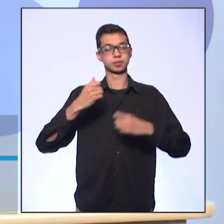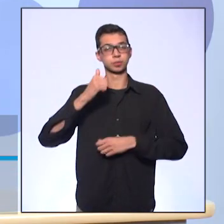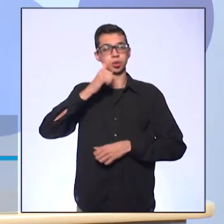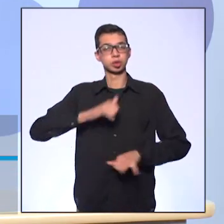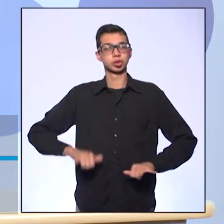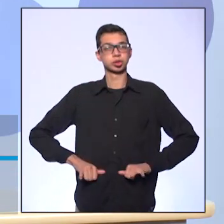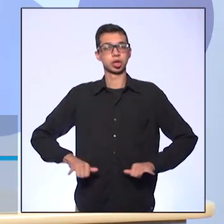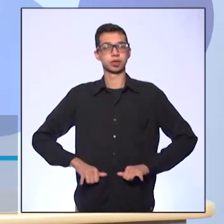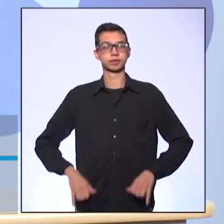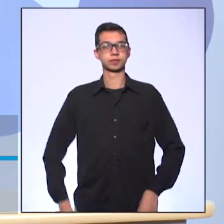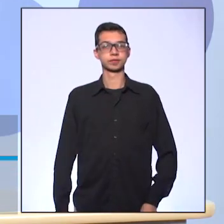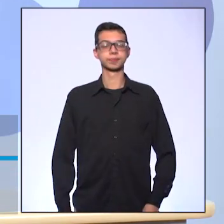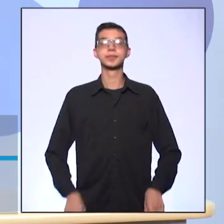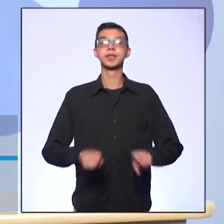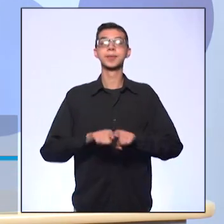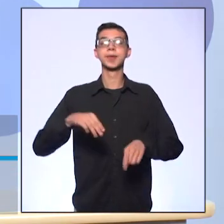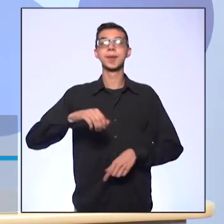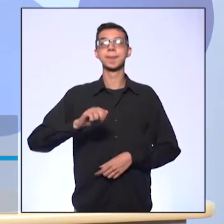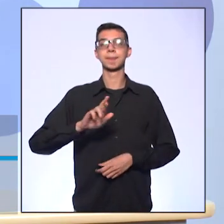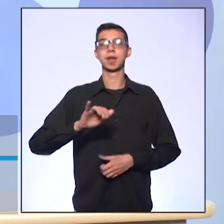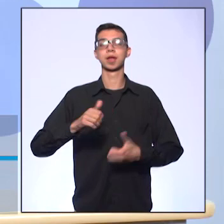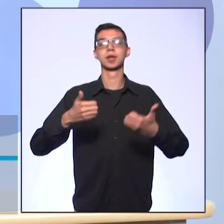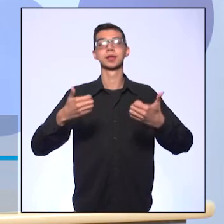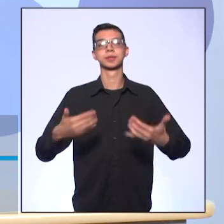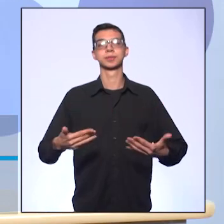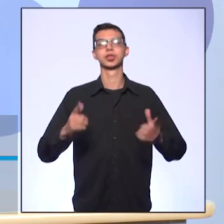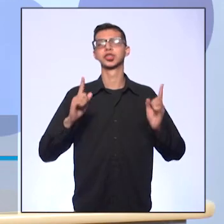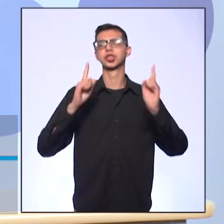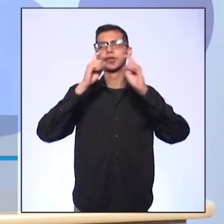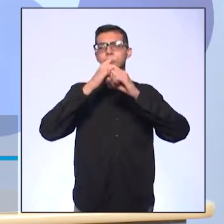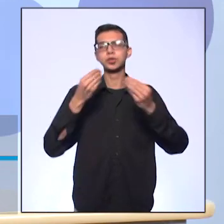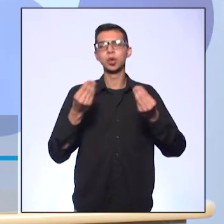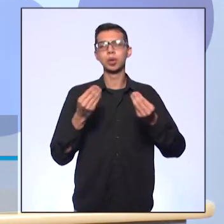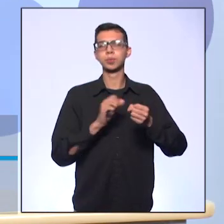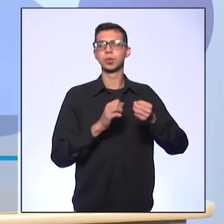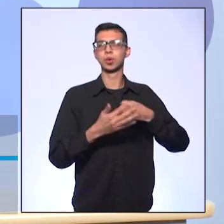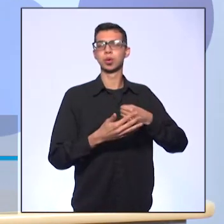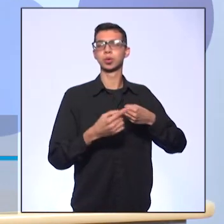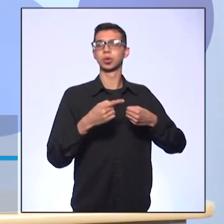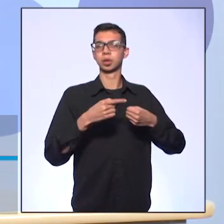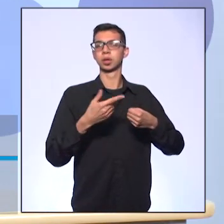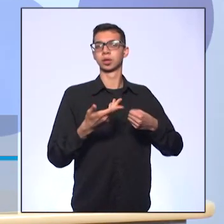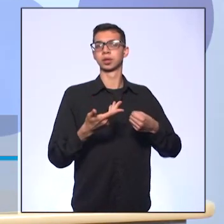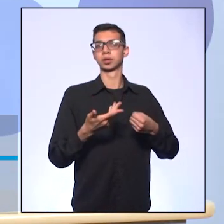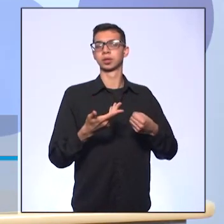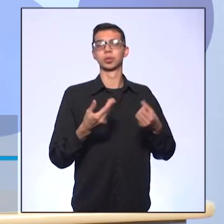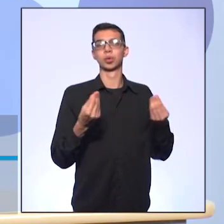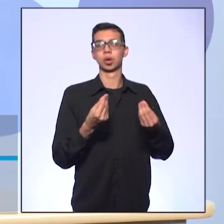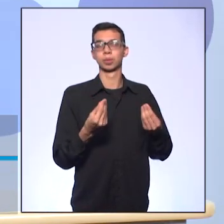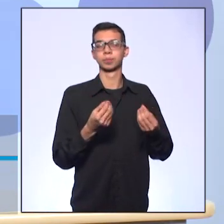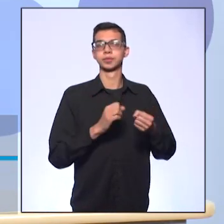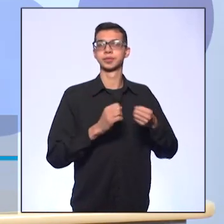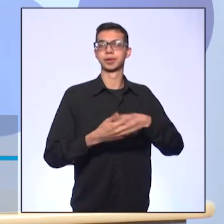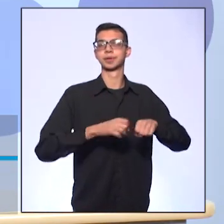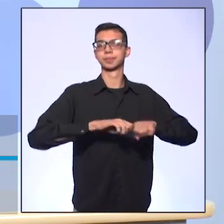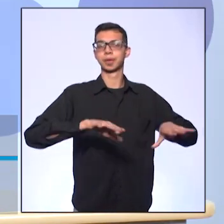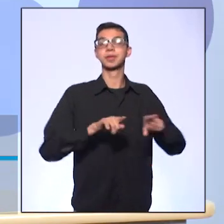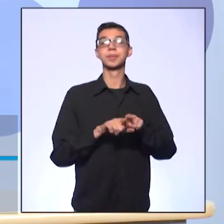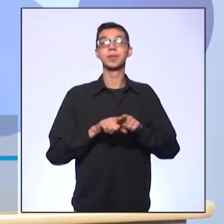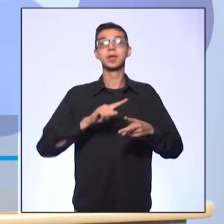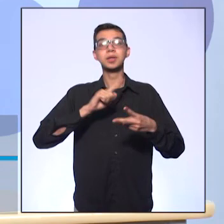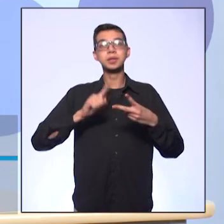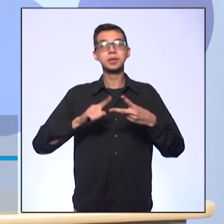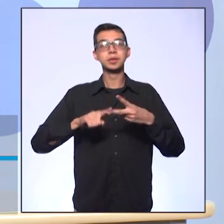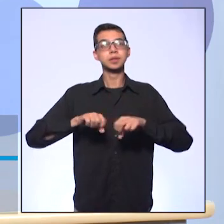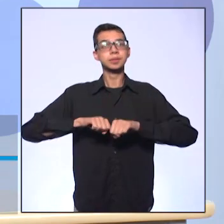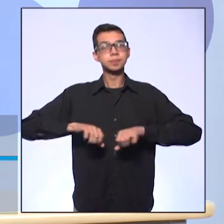fica complicado você combater os dois ao mesmo tempo, a pandemia e essa outra pandemia, o que pode agravar, que é o que está